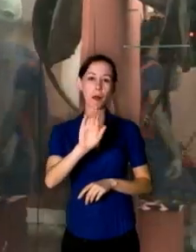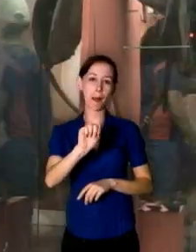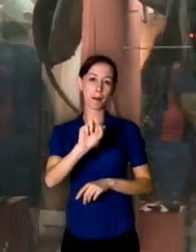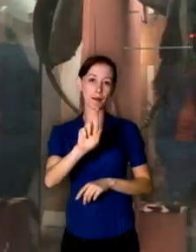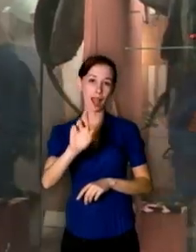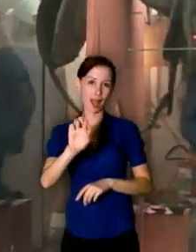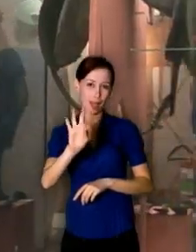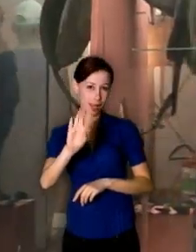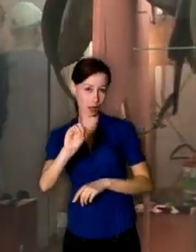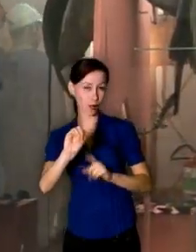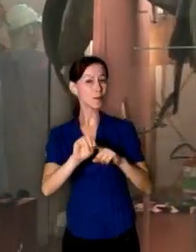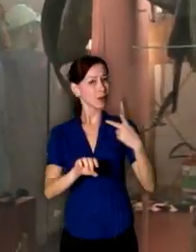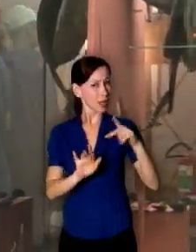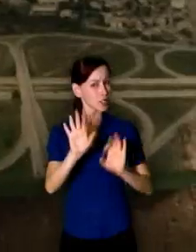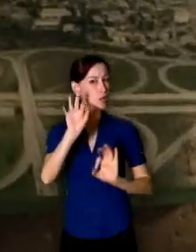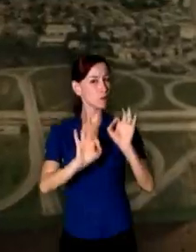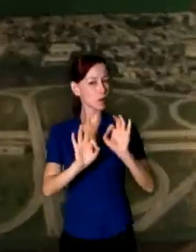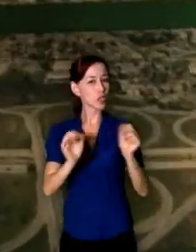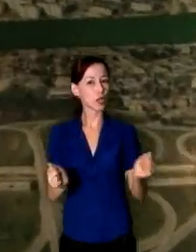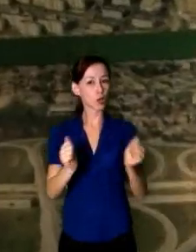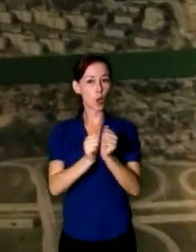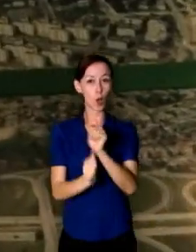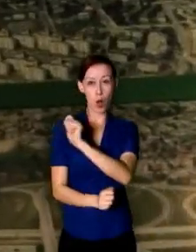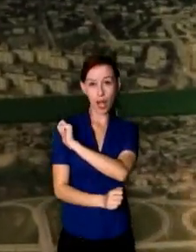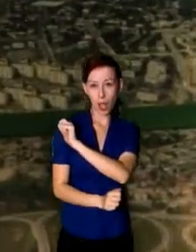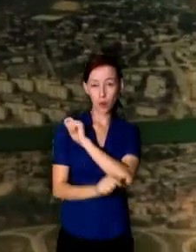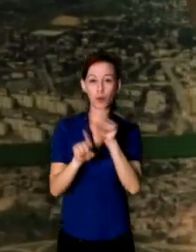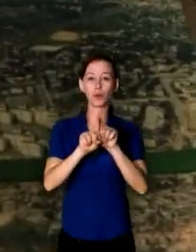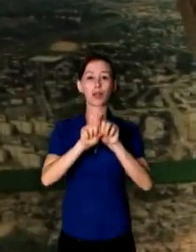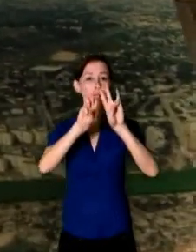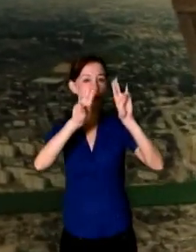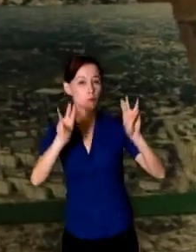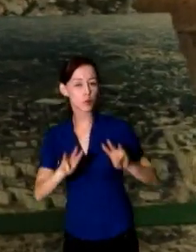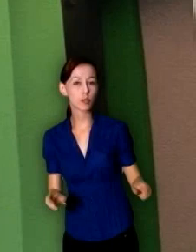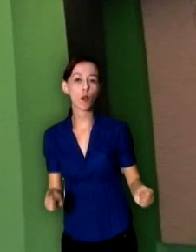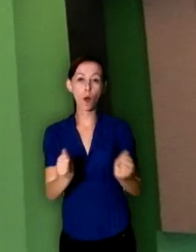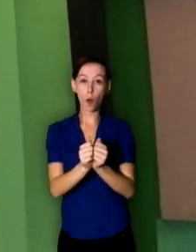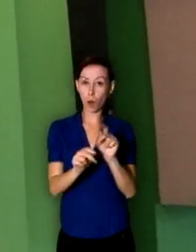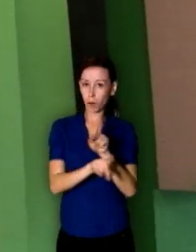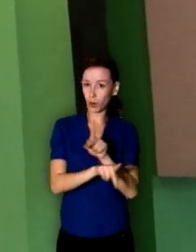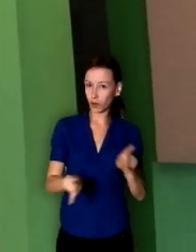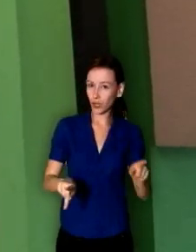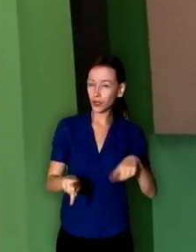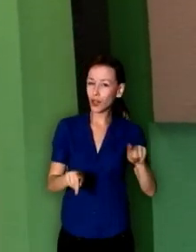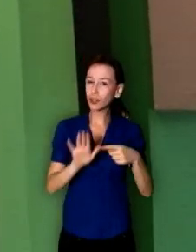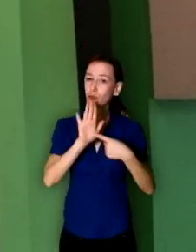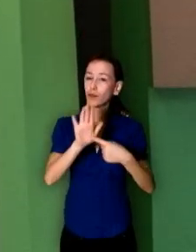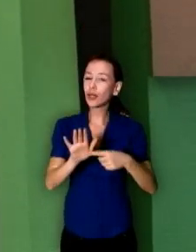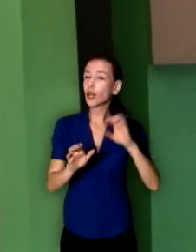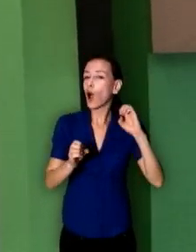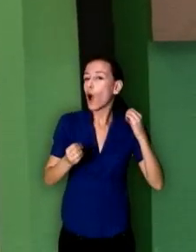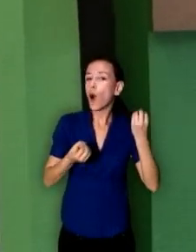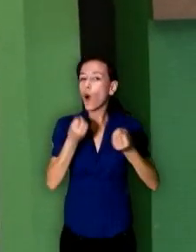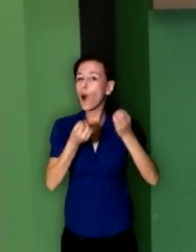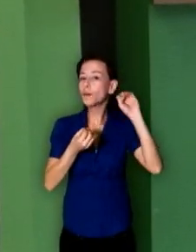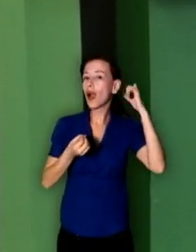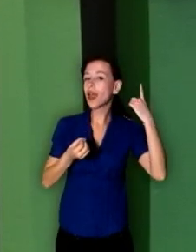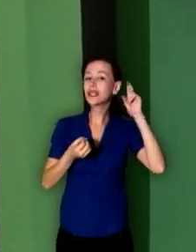Através dele, os alunos, com orientação do museu e dos professores, reconstruem aspectos da história do bairro em